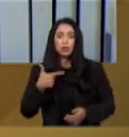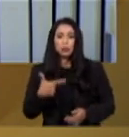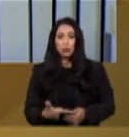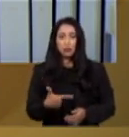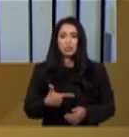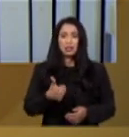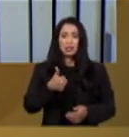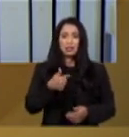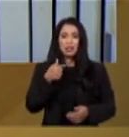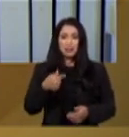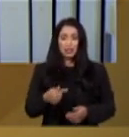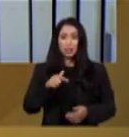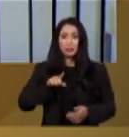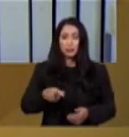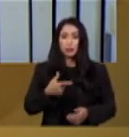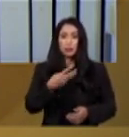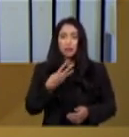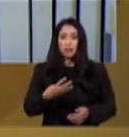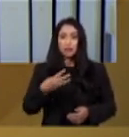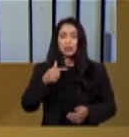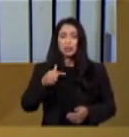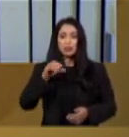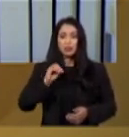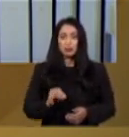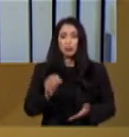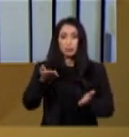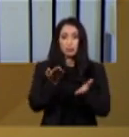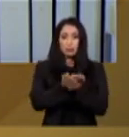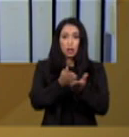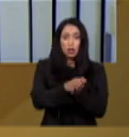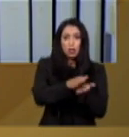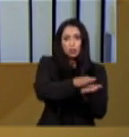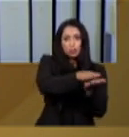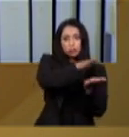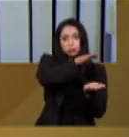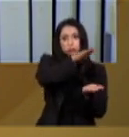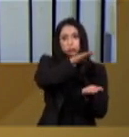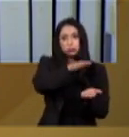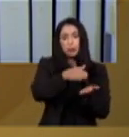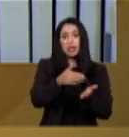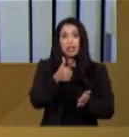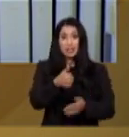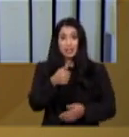17.360 processos foram registrados à presidência e